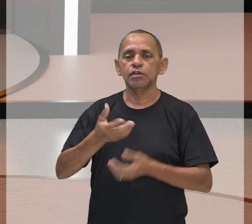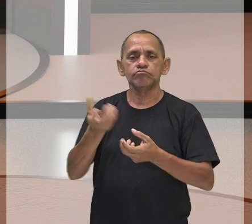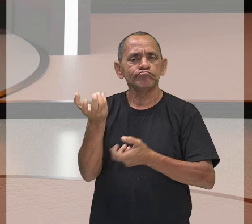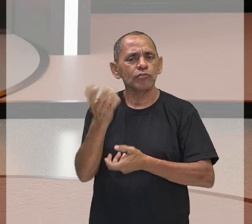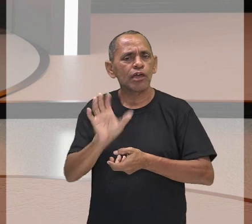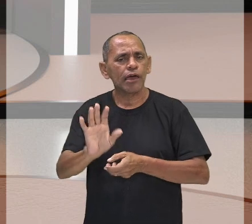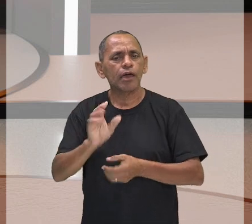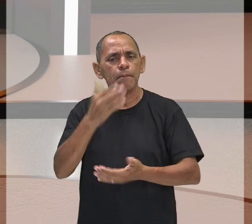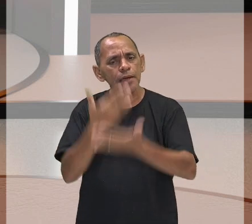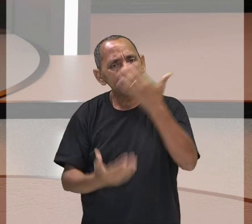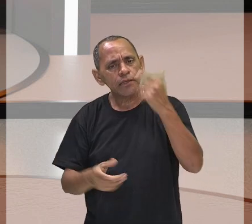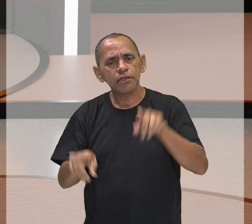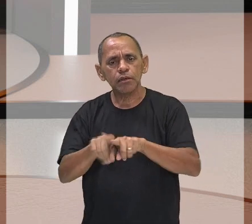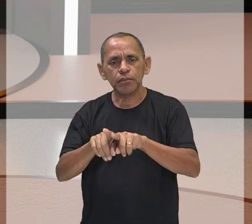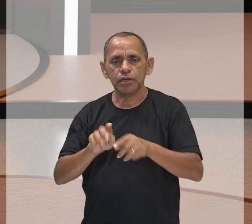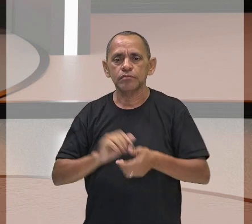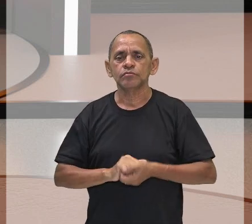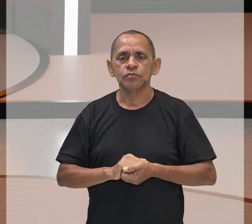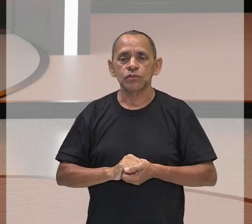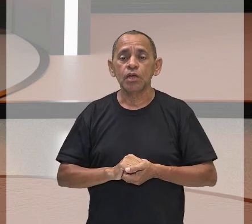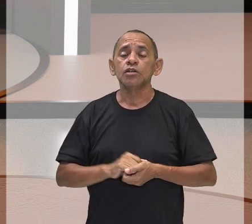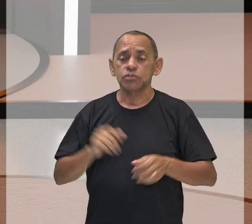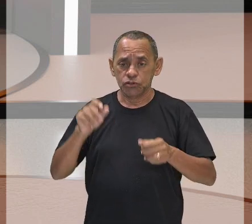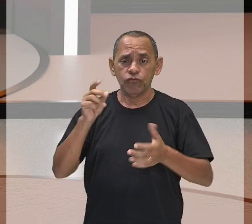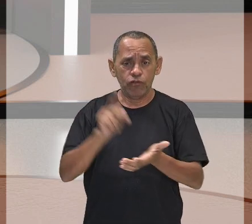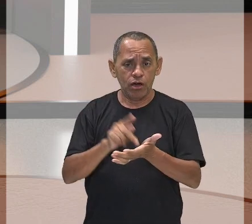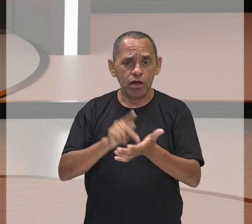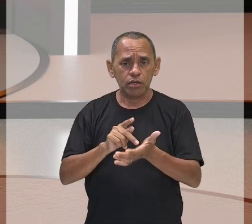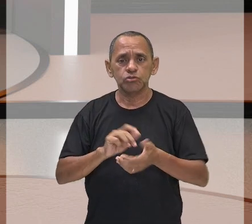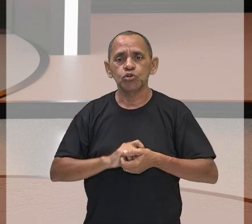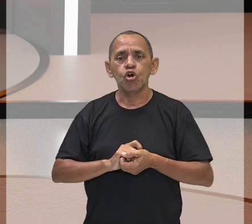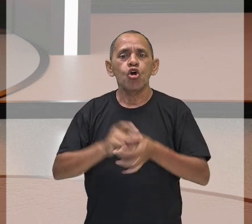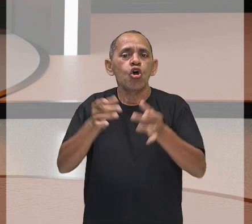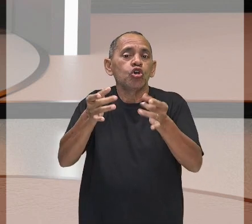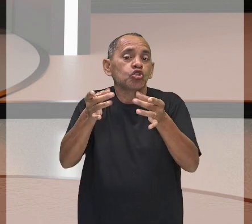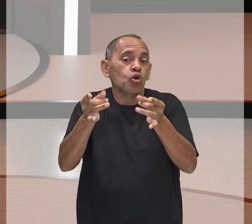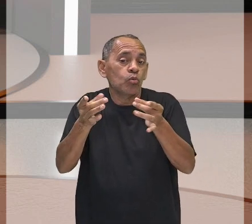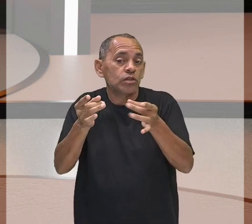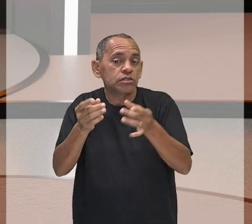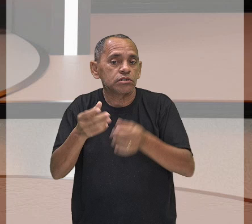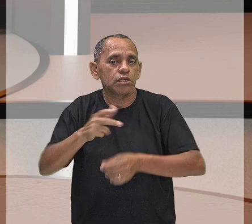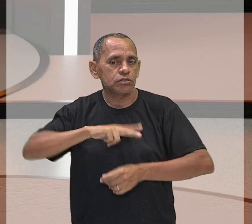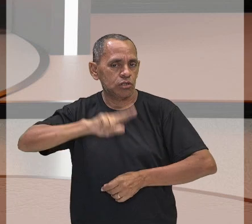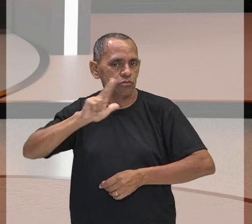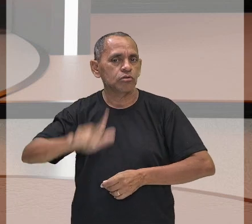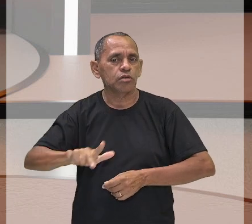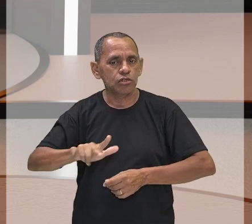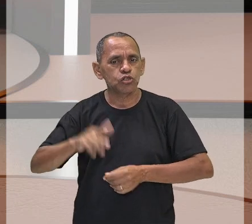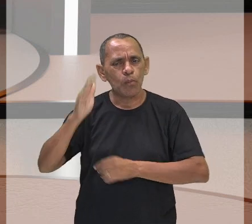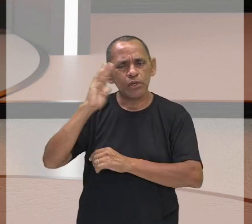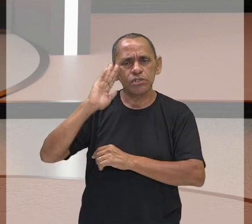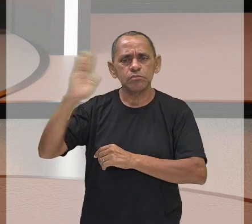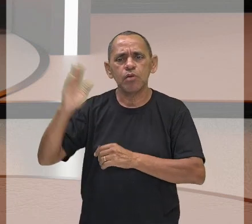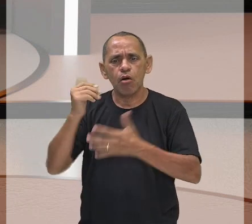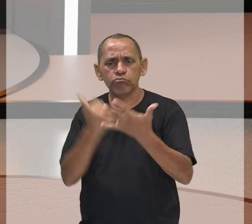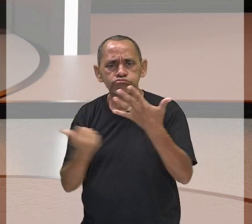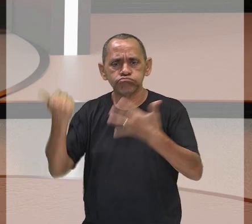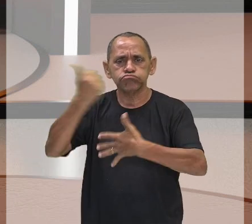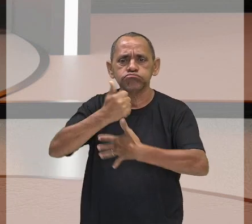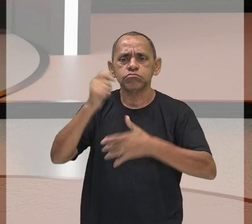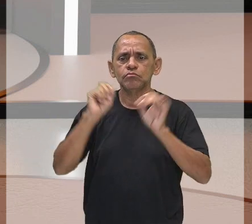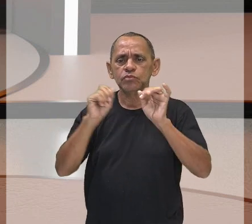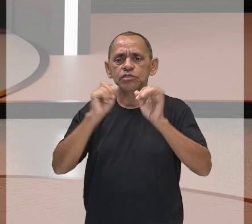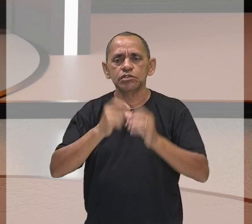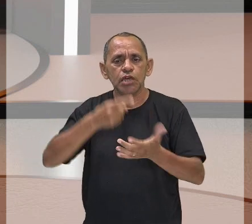os comerciantes portugueses. Os comerciantes portugueses estavam perdendo os seus privilégios. E o principal privilégio que eles perderam foi o